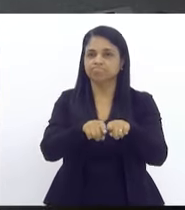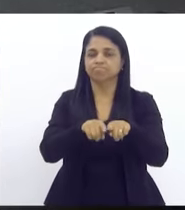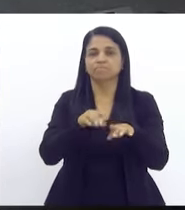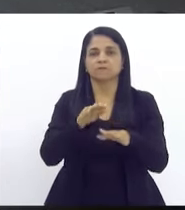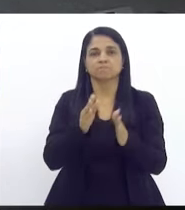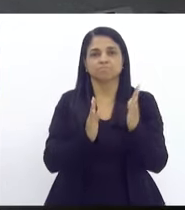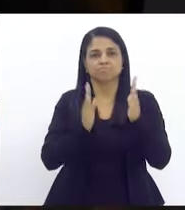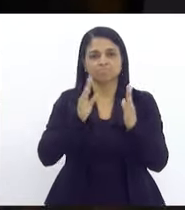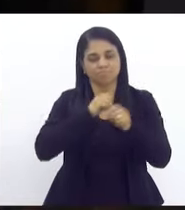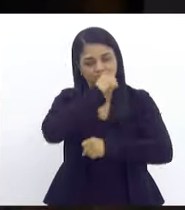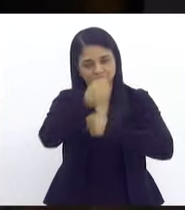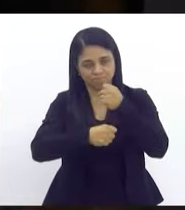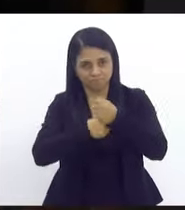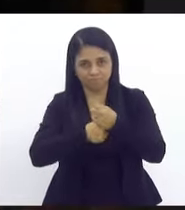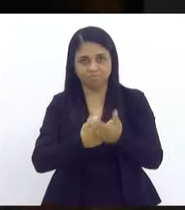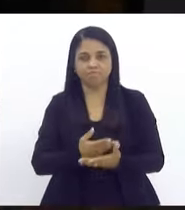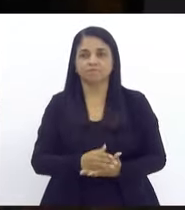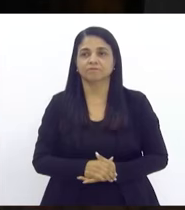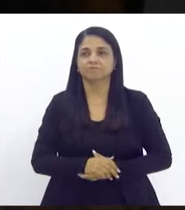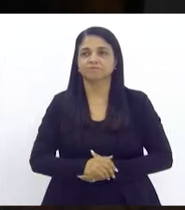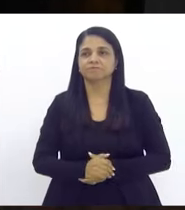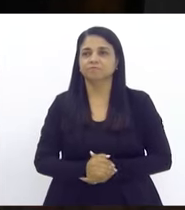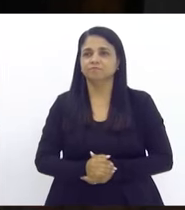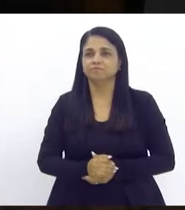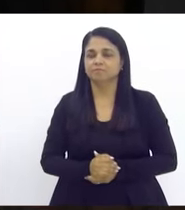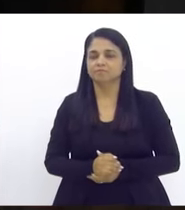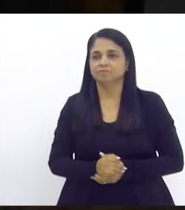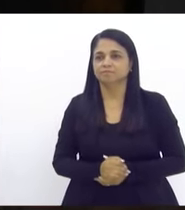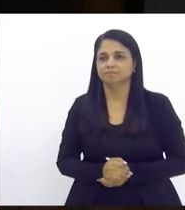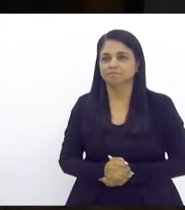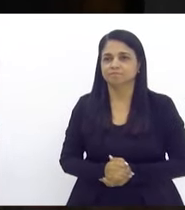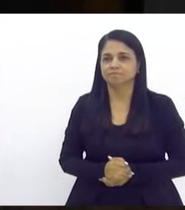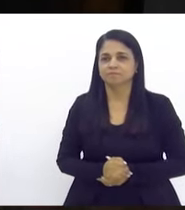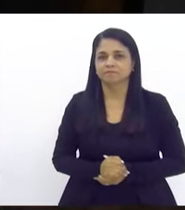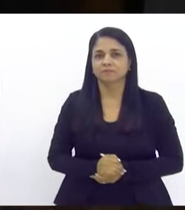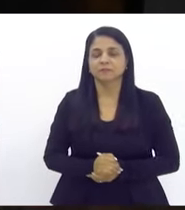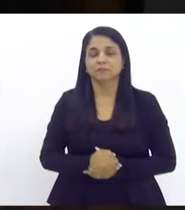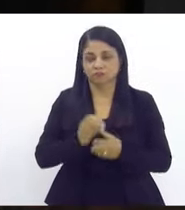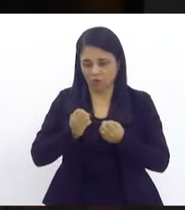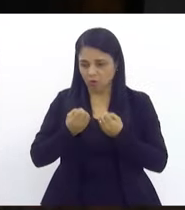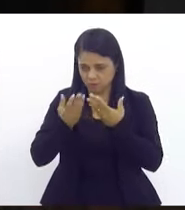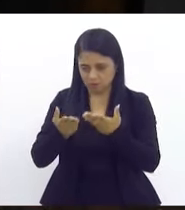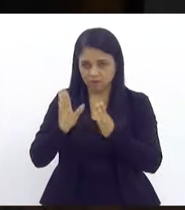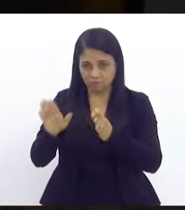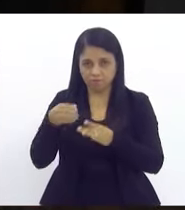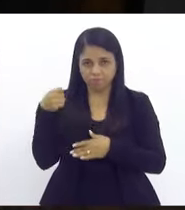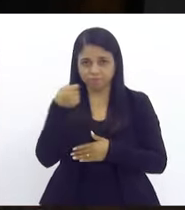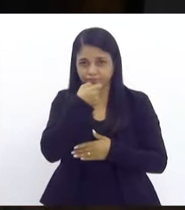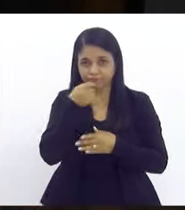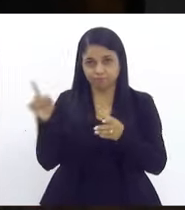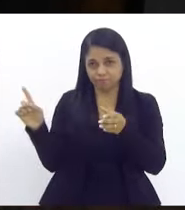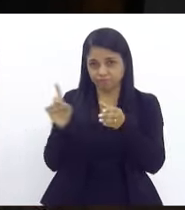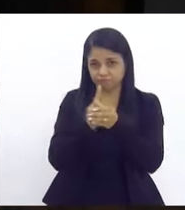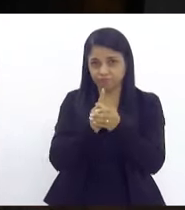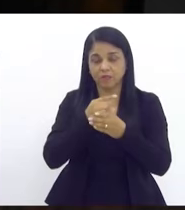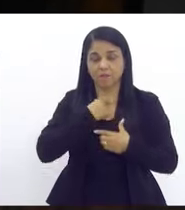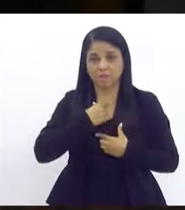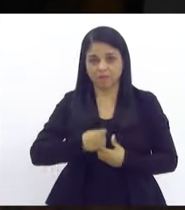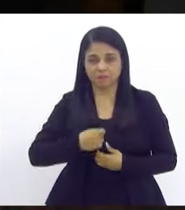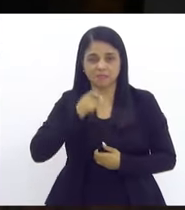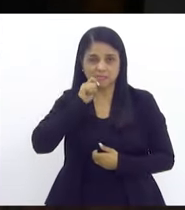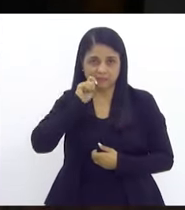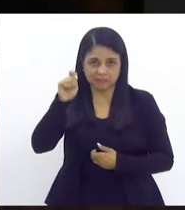Obrigada. Senhora presidente. Já concedo a Vossa Excelência, eu abri com a autoria na medalha da doutora